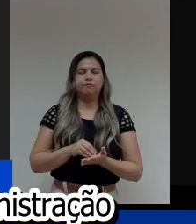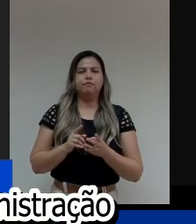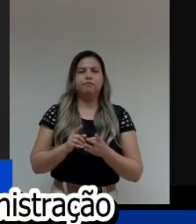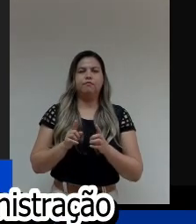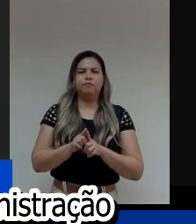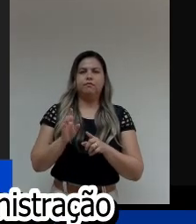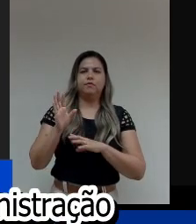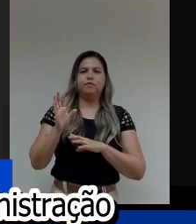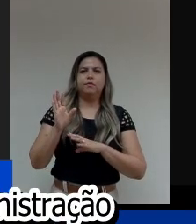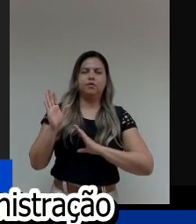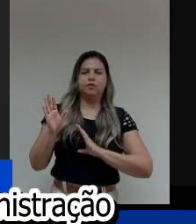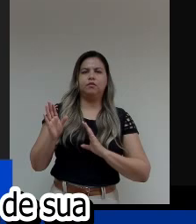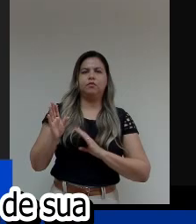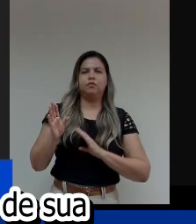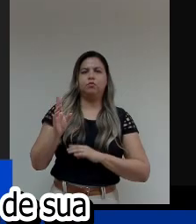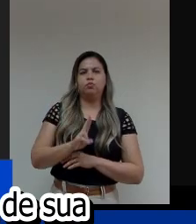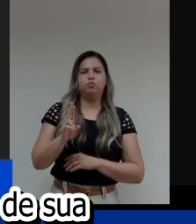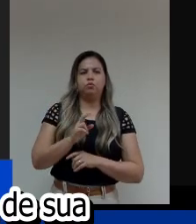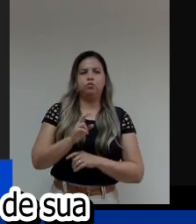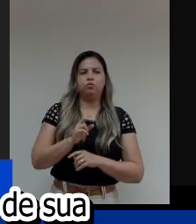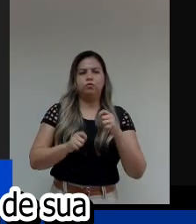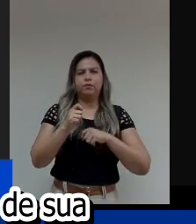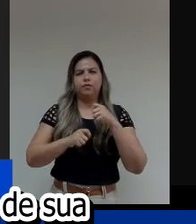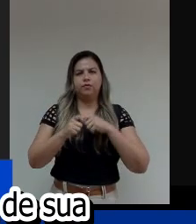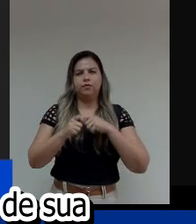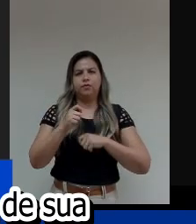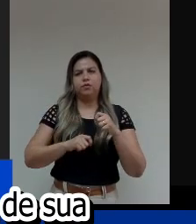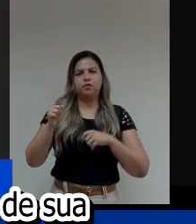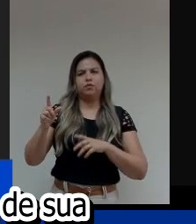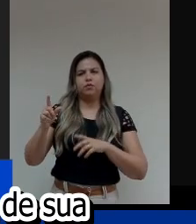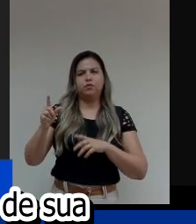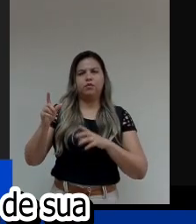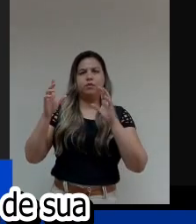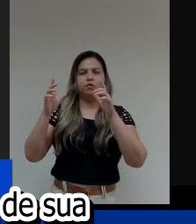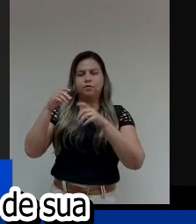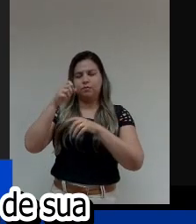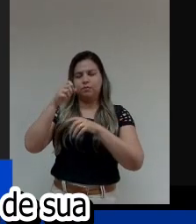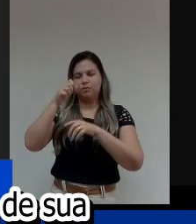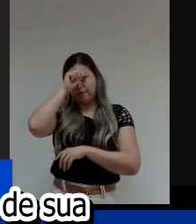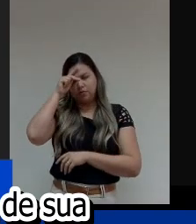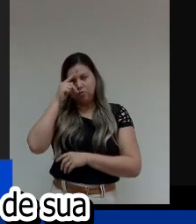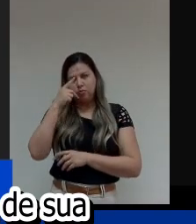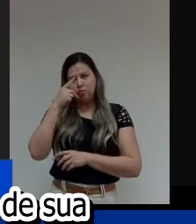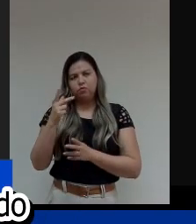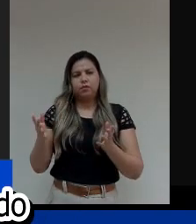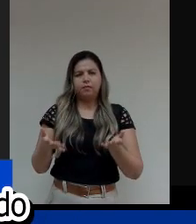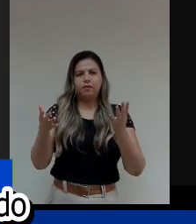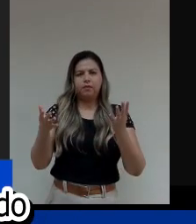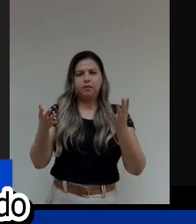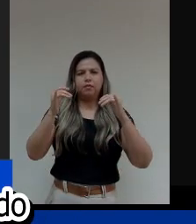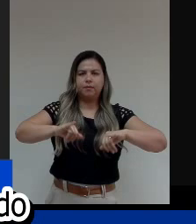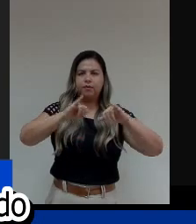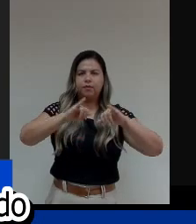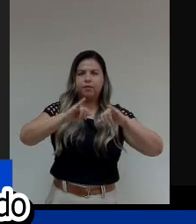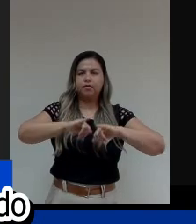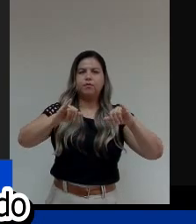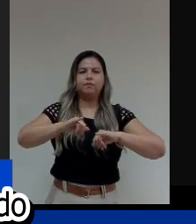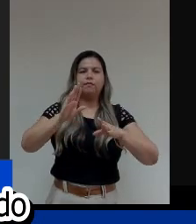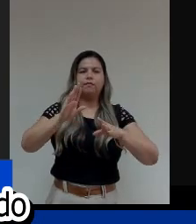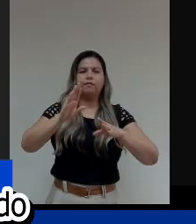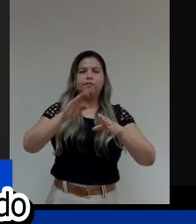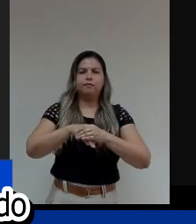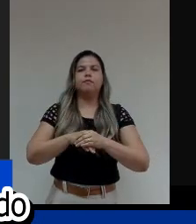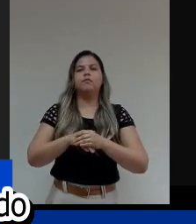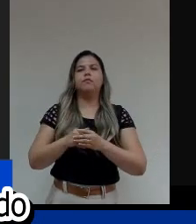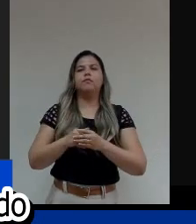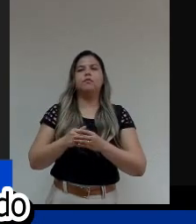recorrido utilizou a administração municipal para veicular uma mensagem política de sua gestão, apropriando-se